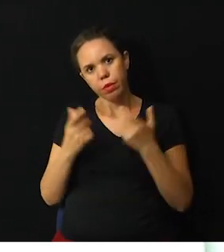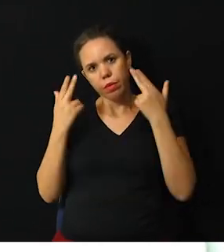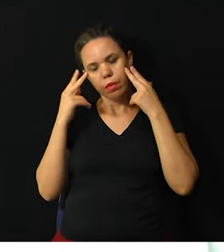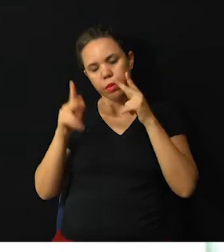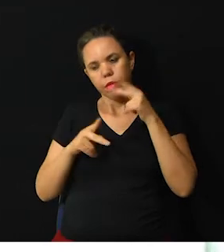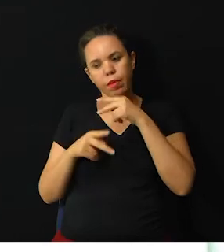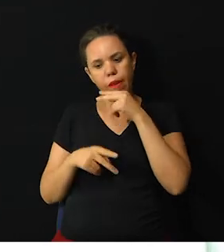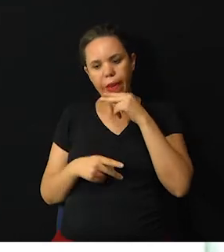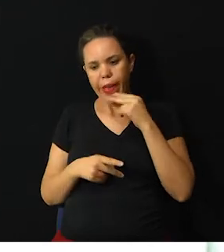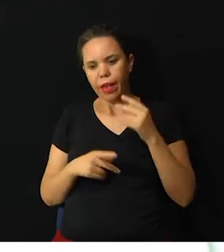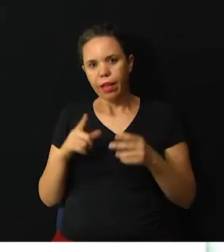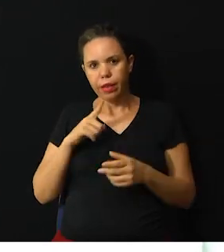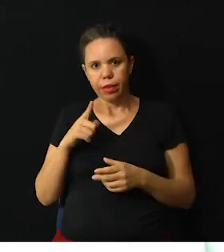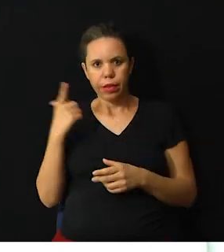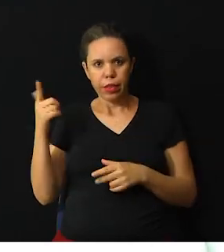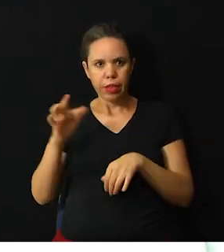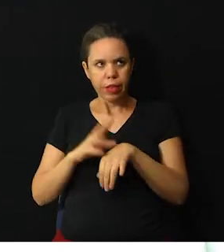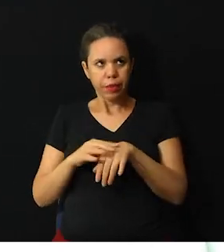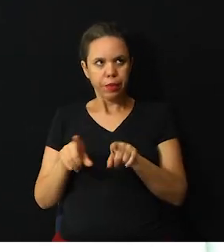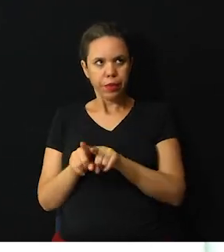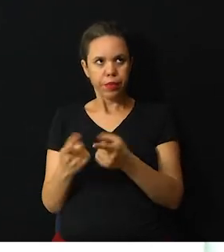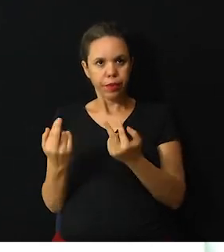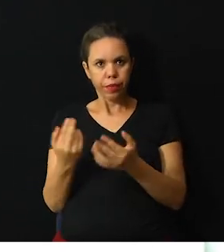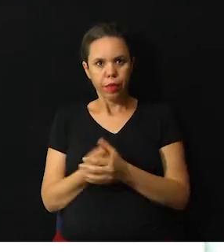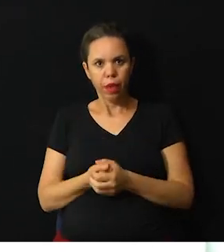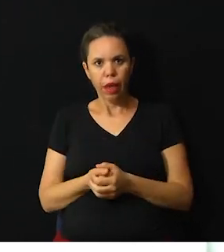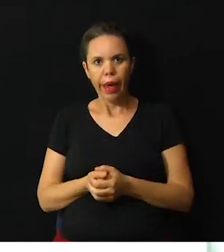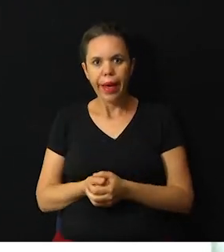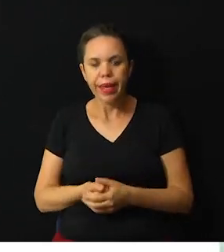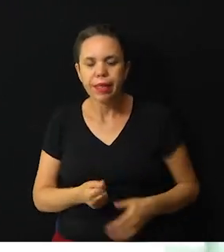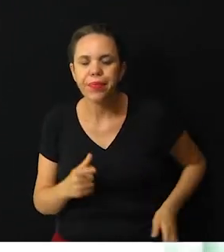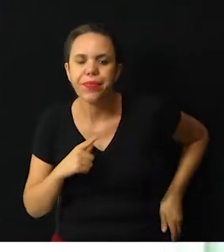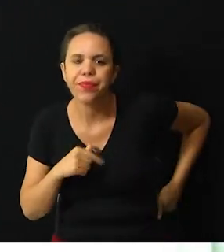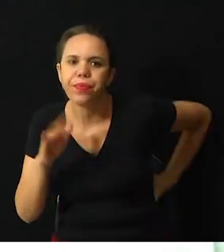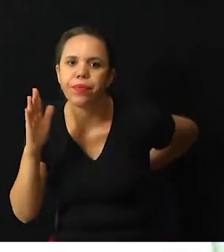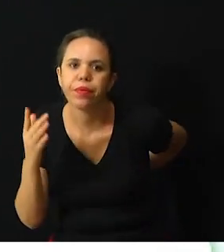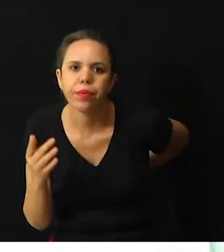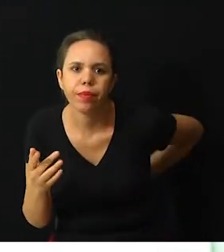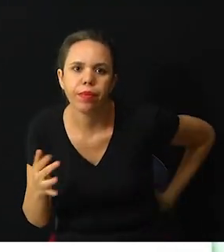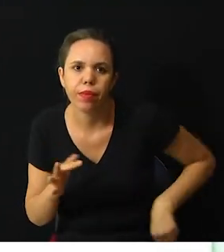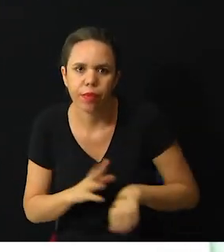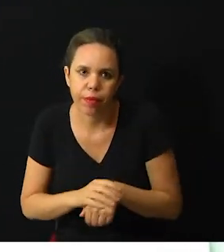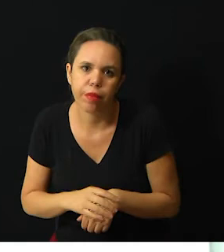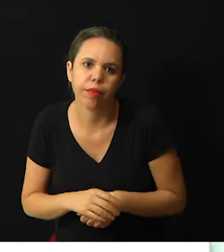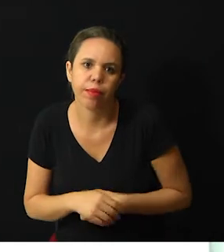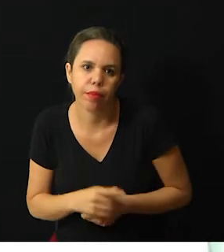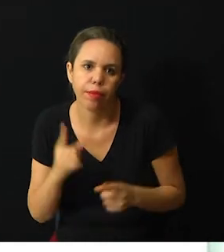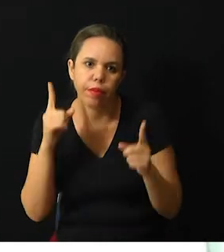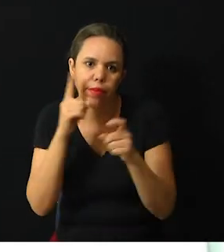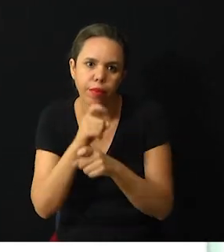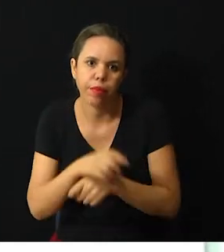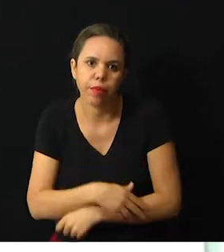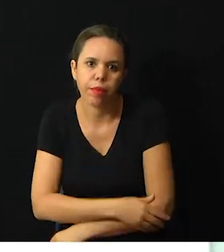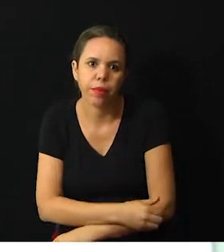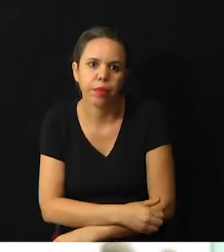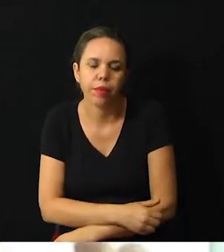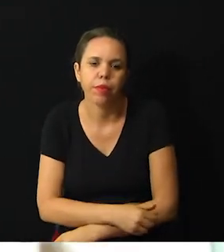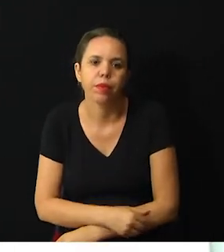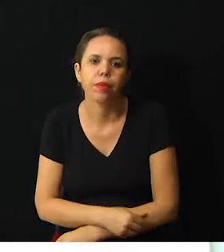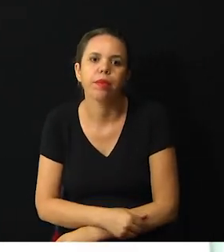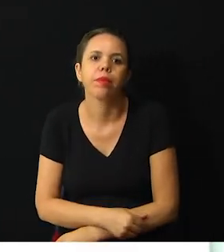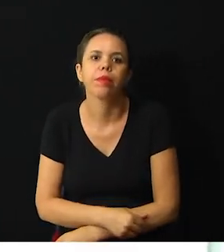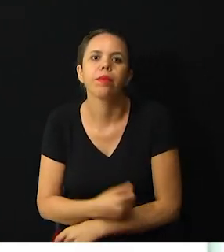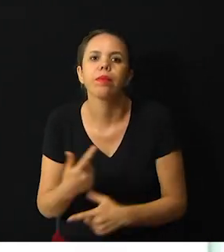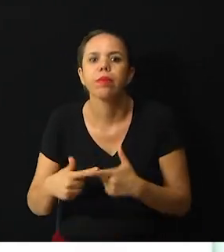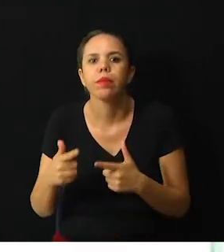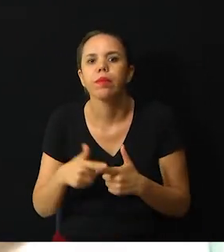mais comum a pessoa com Alzheimer ter outras doenças associadas. Mas ter mais de uma demência é um pouco mais complicado, assim, fora essa